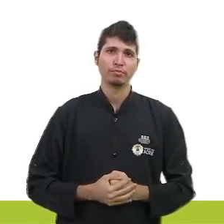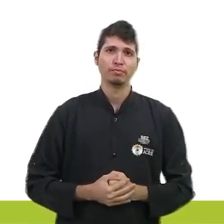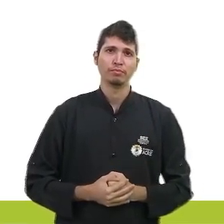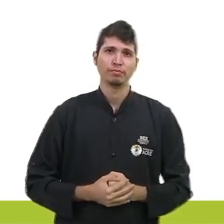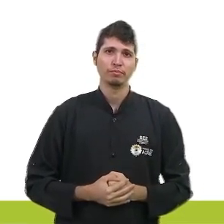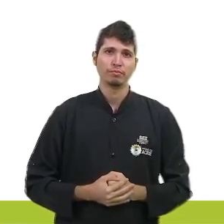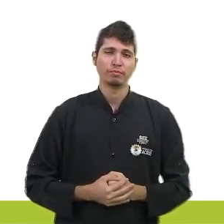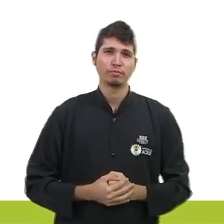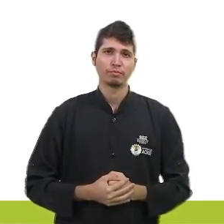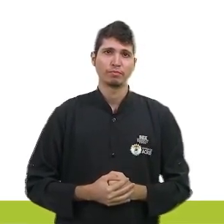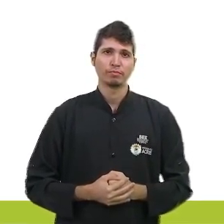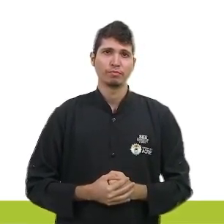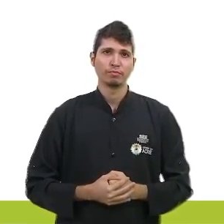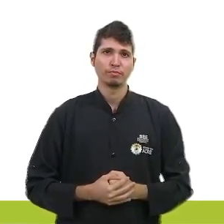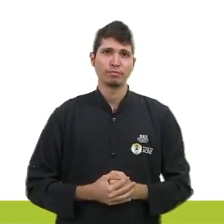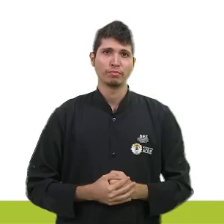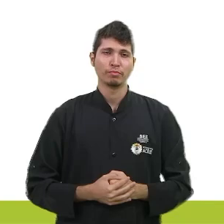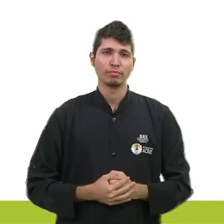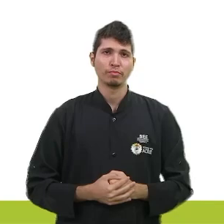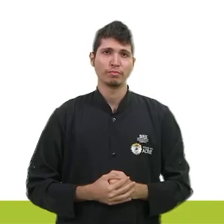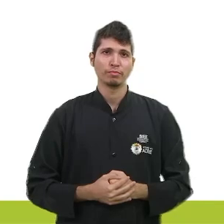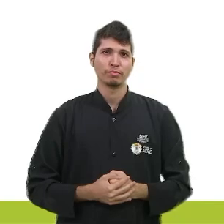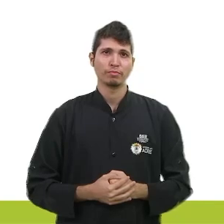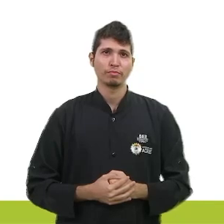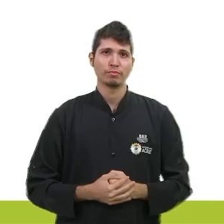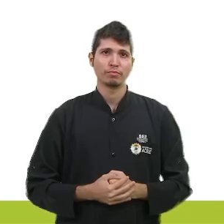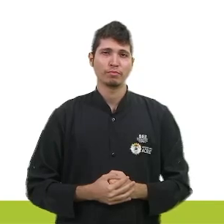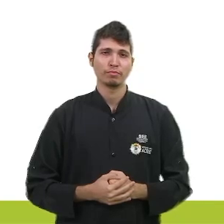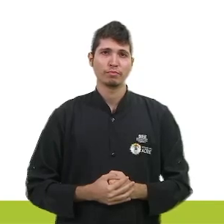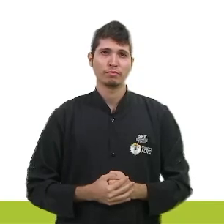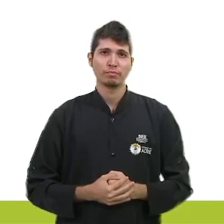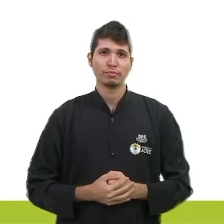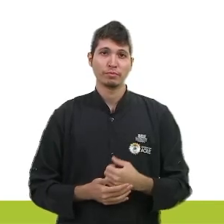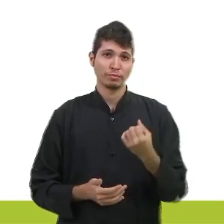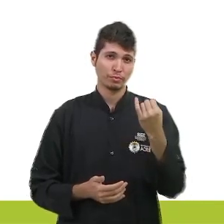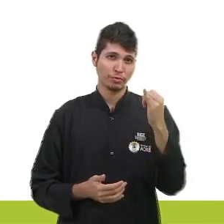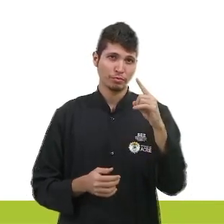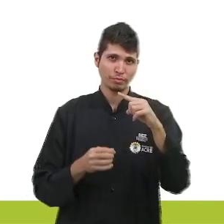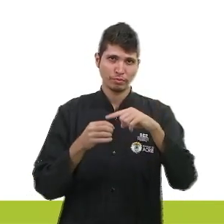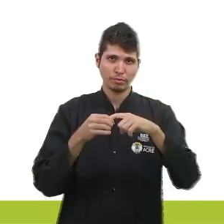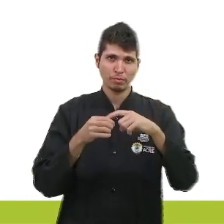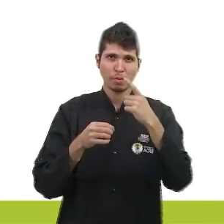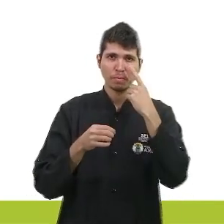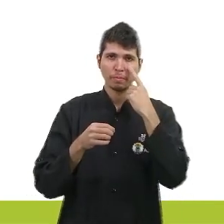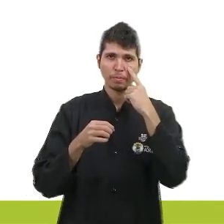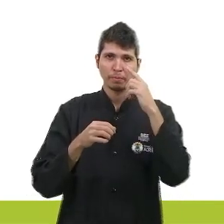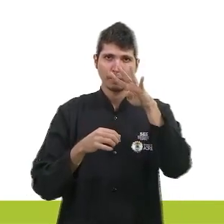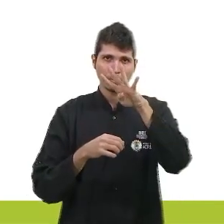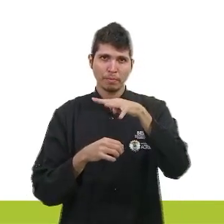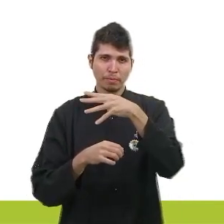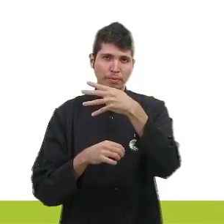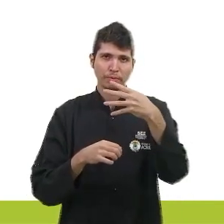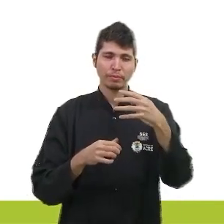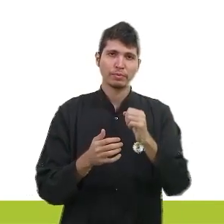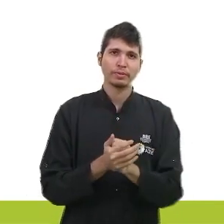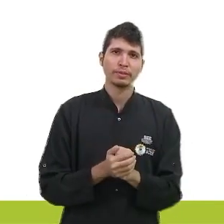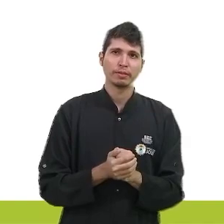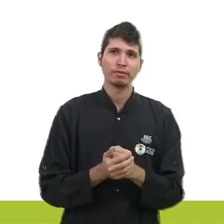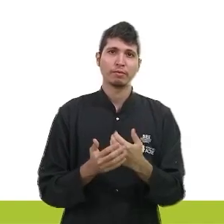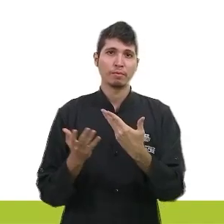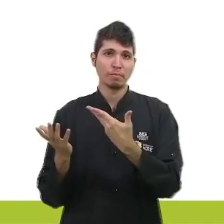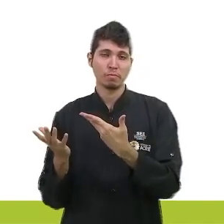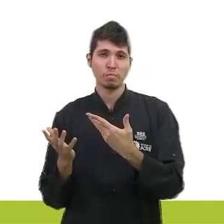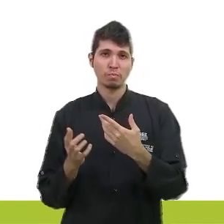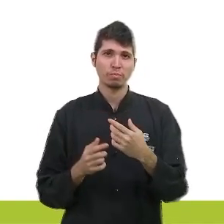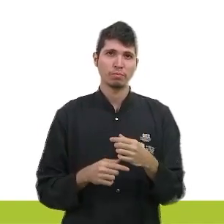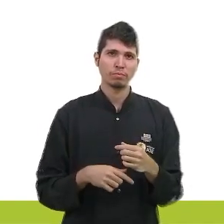Aí você pode voltar na tabela e verificar isso que nós fizemos agora. Por exemplo, eu estava olhando o seno de 30 graus. Está aqui, raiz de